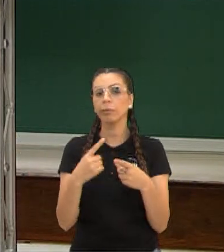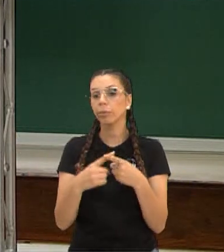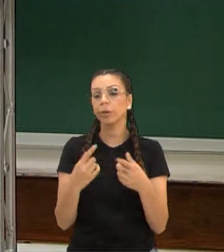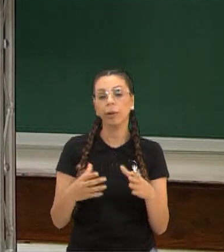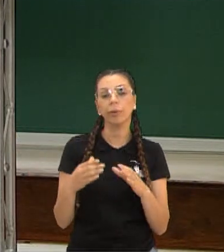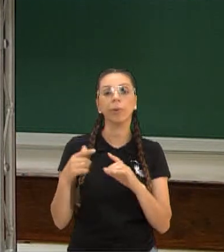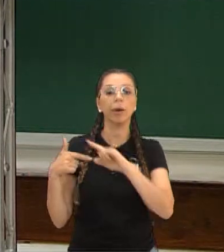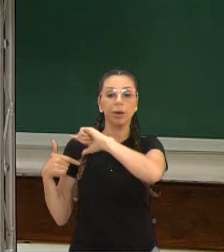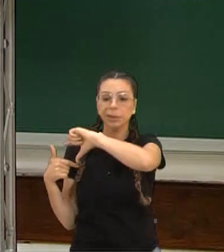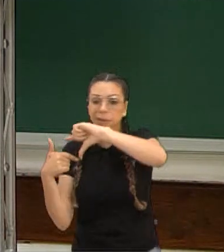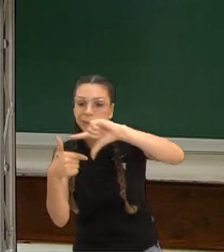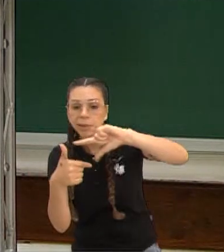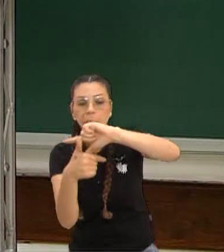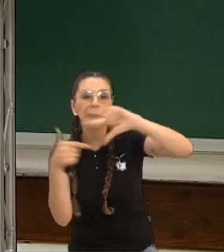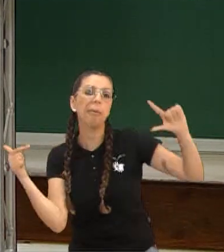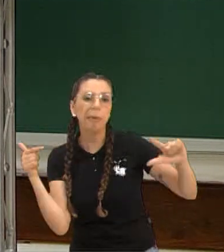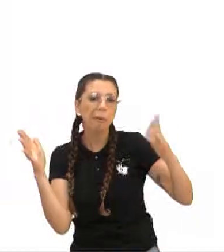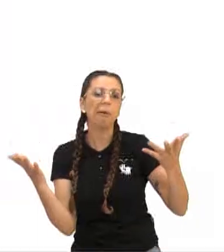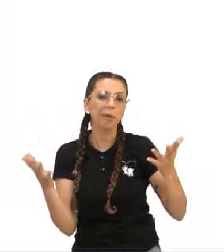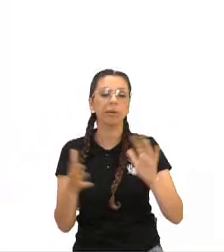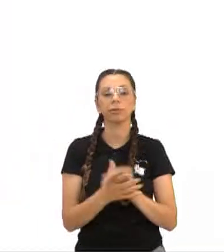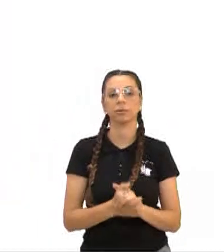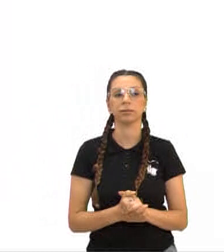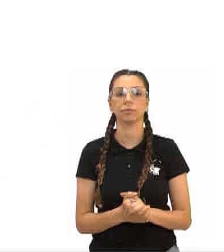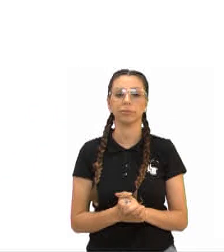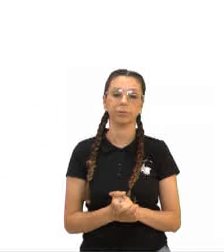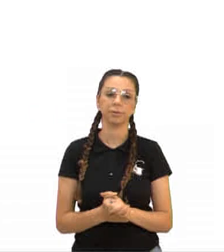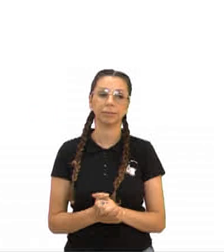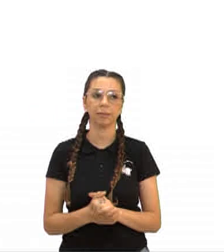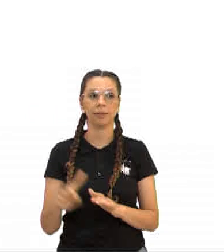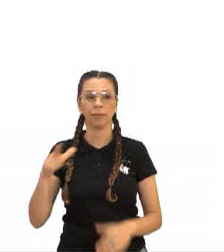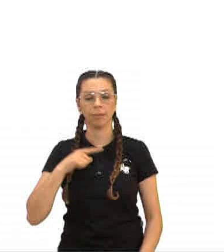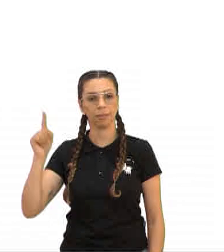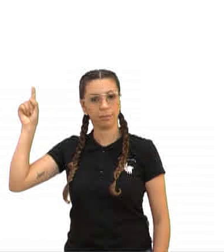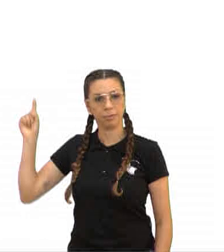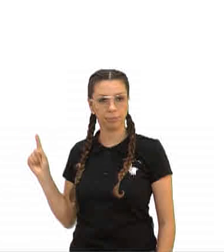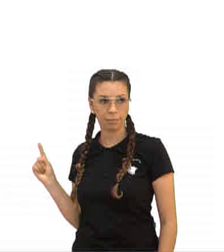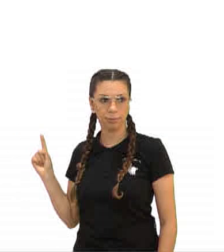dos conceitos clássicos, né? Então, aqui você tem a Catedral de